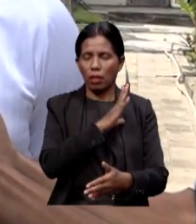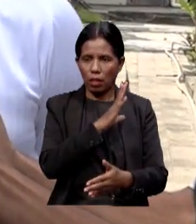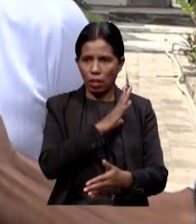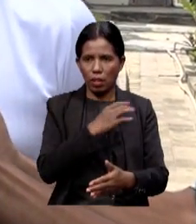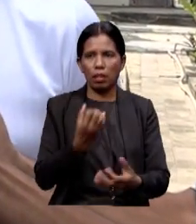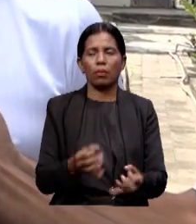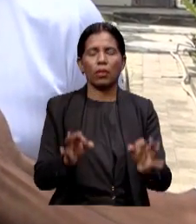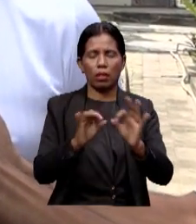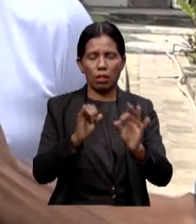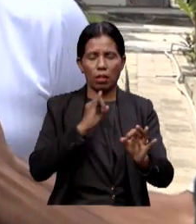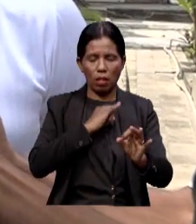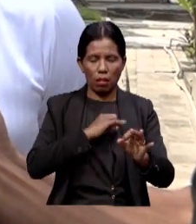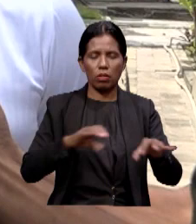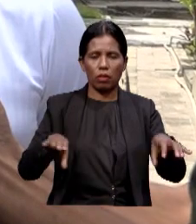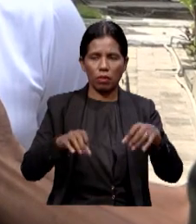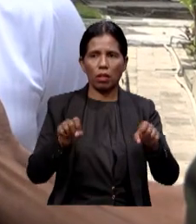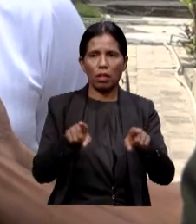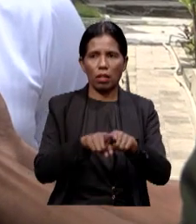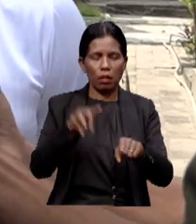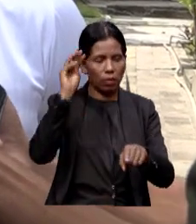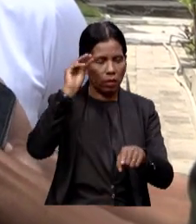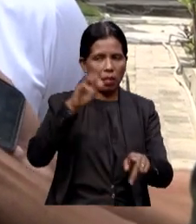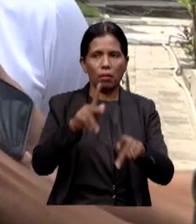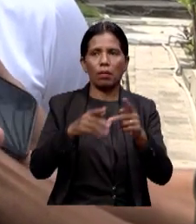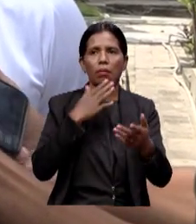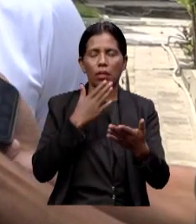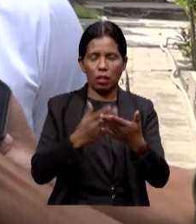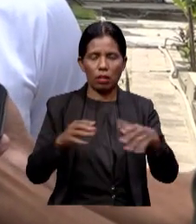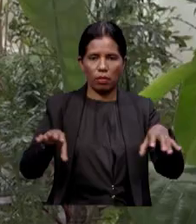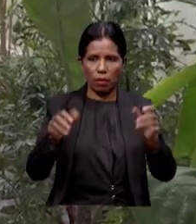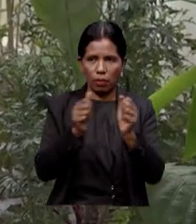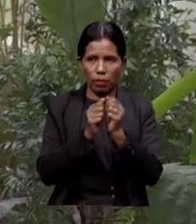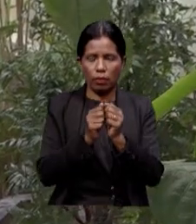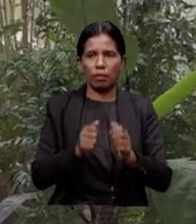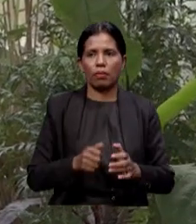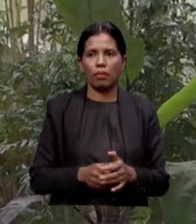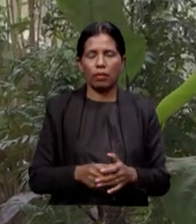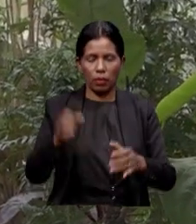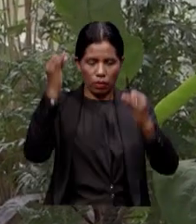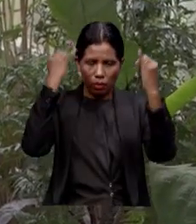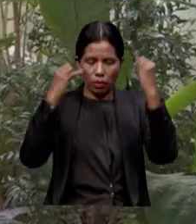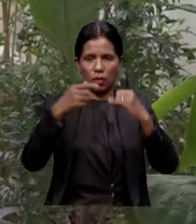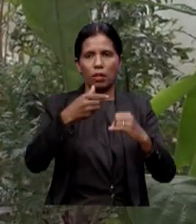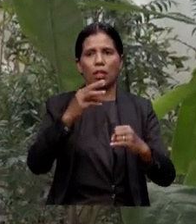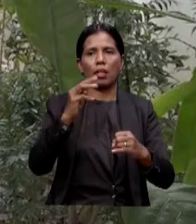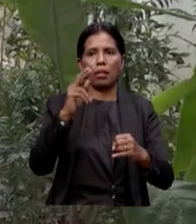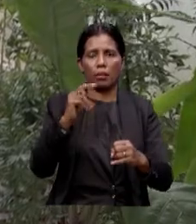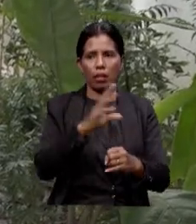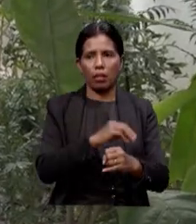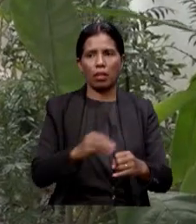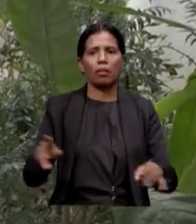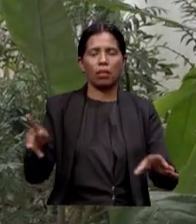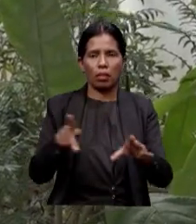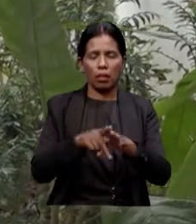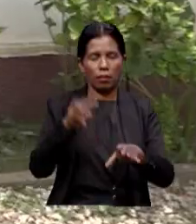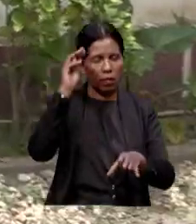colabora, a gente está com os ministros, mas está com os cidadãos de meio dia, coopera. Informação do IBGM acessa a presença do Ministro da